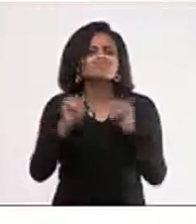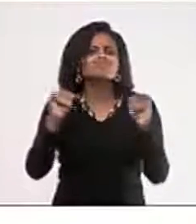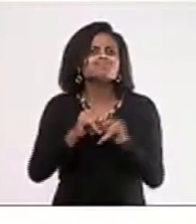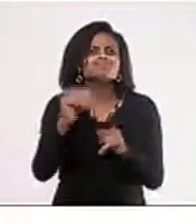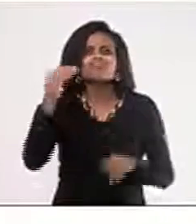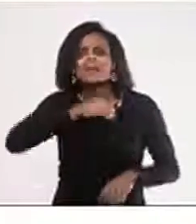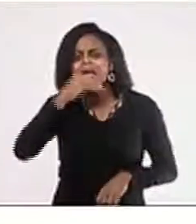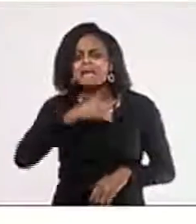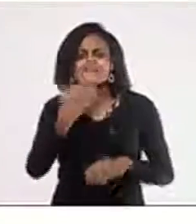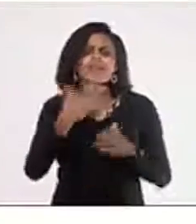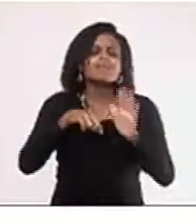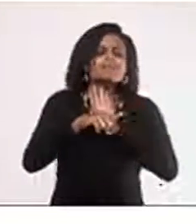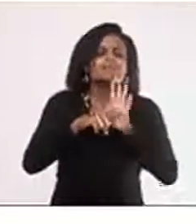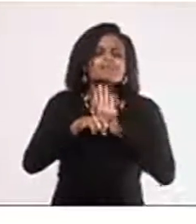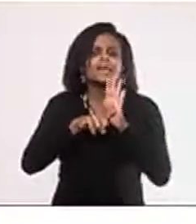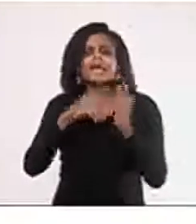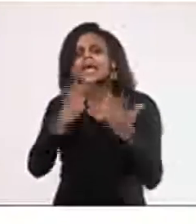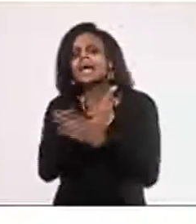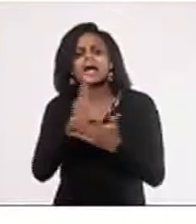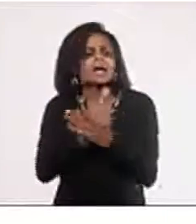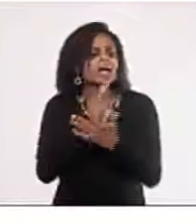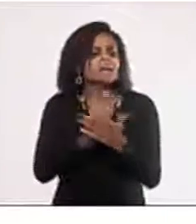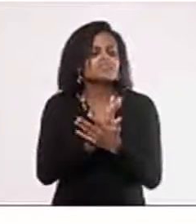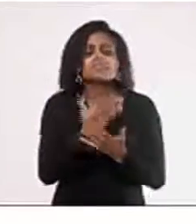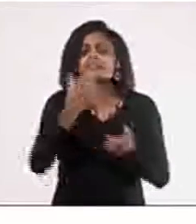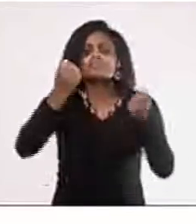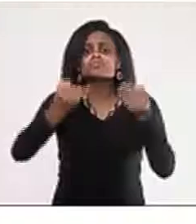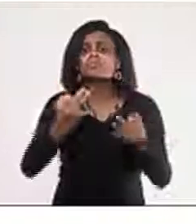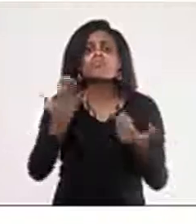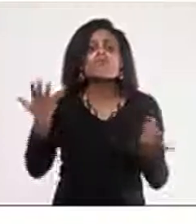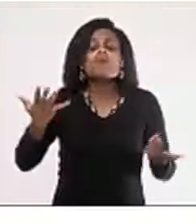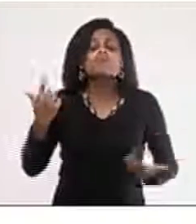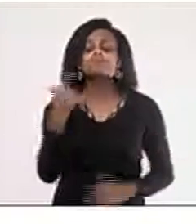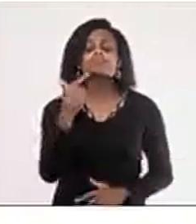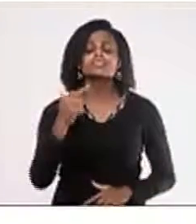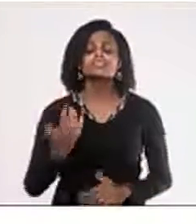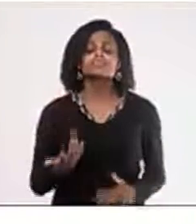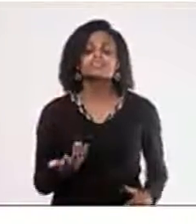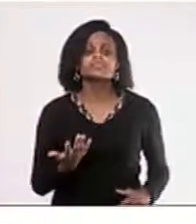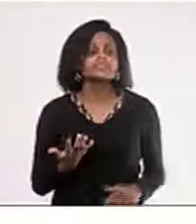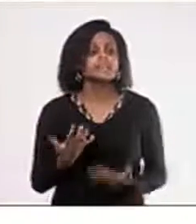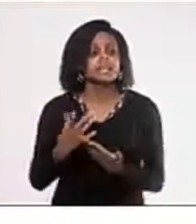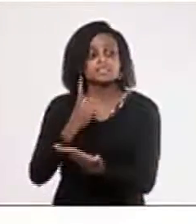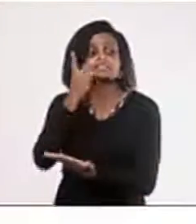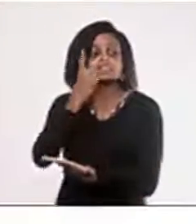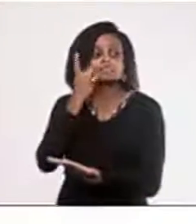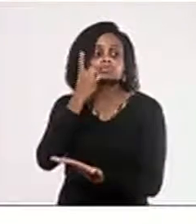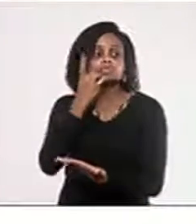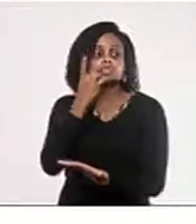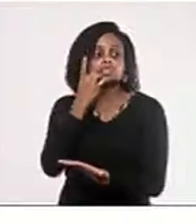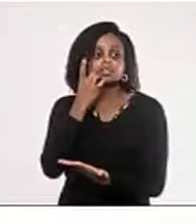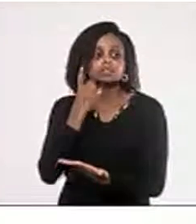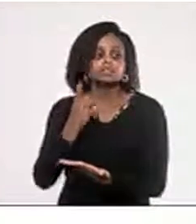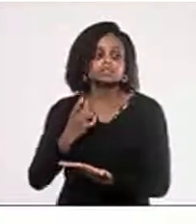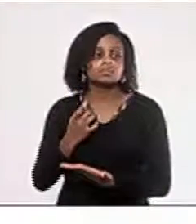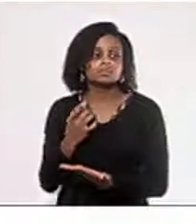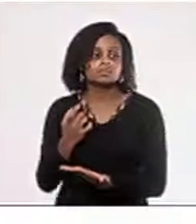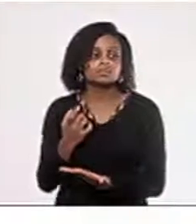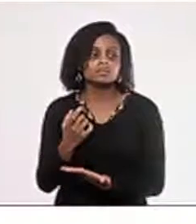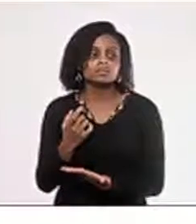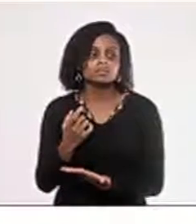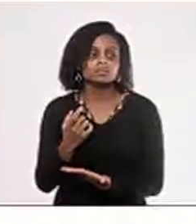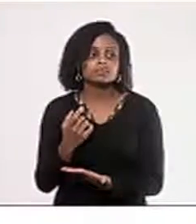apurar irregularidades sem dizer quais. O próprio deputado, reconhecendo o erro